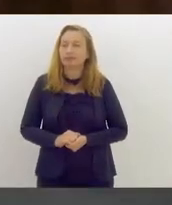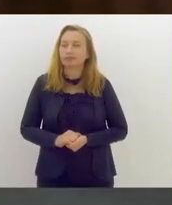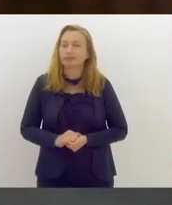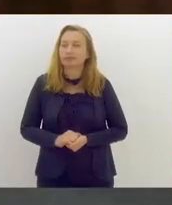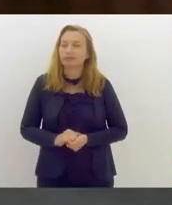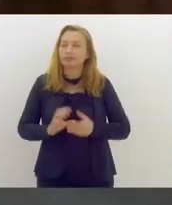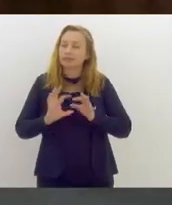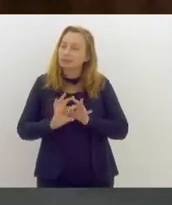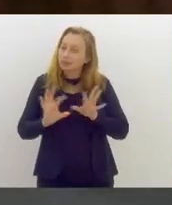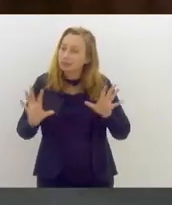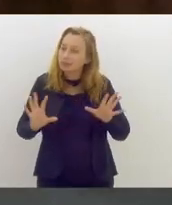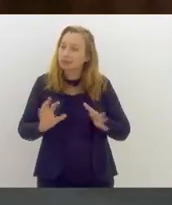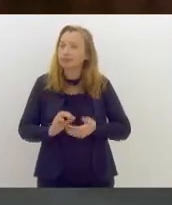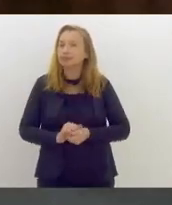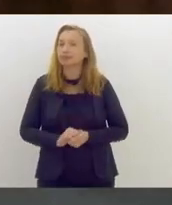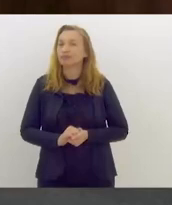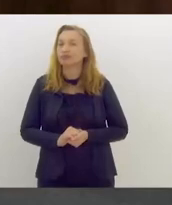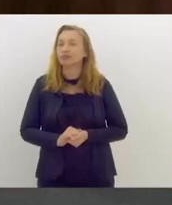democratiza